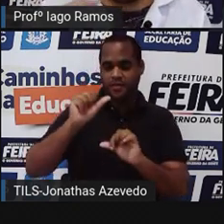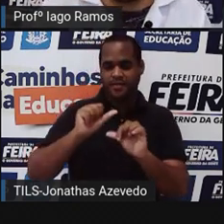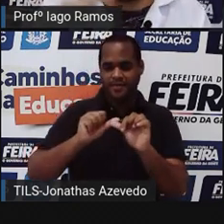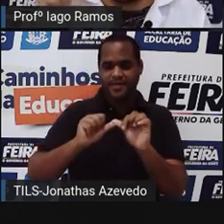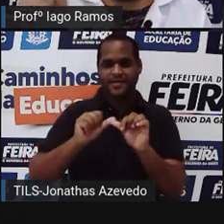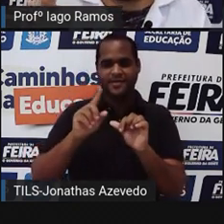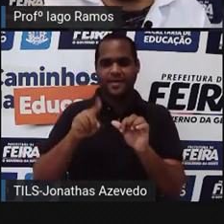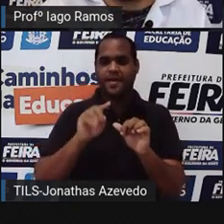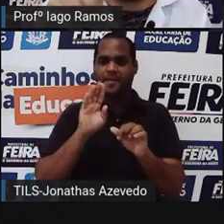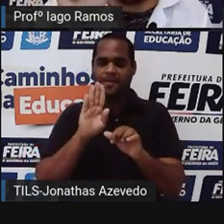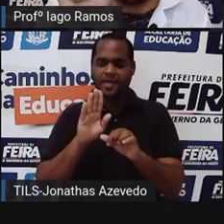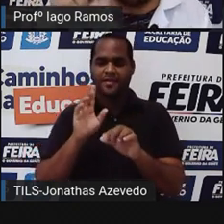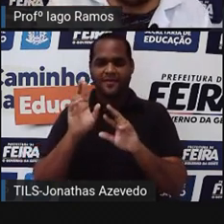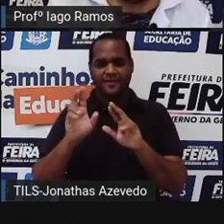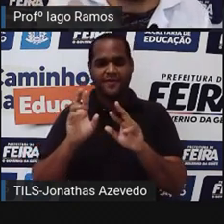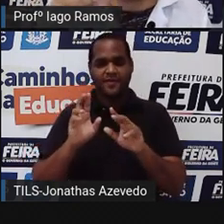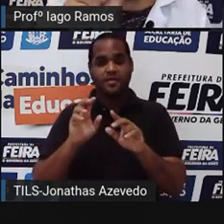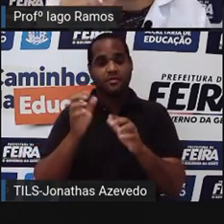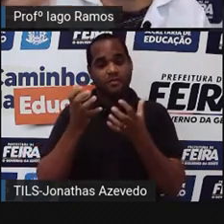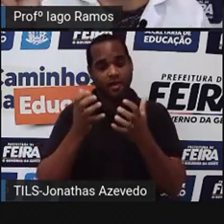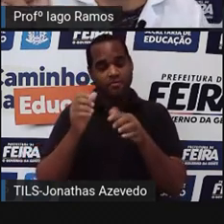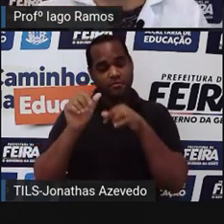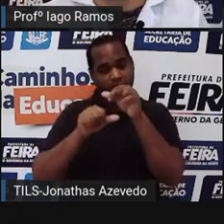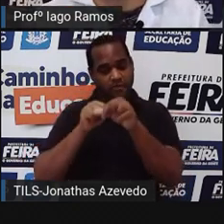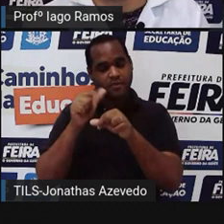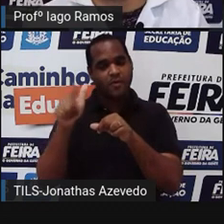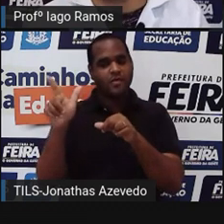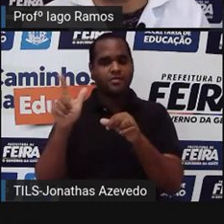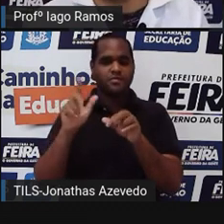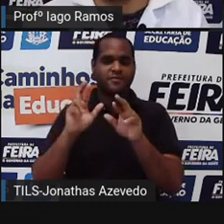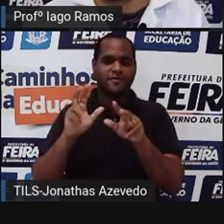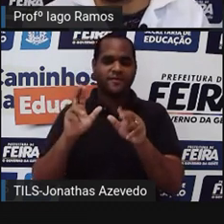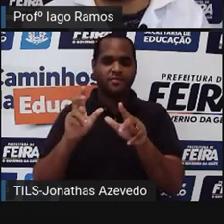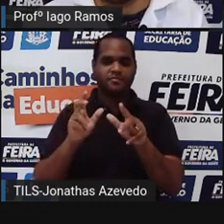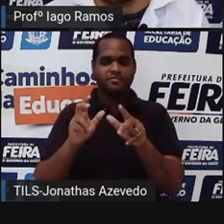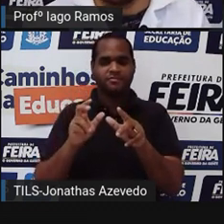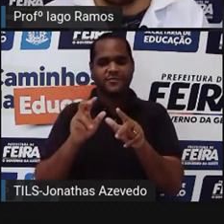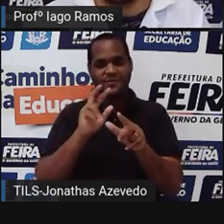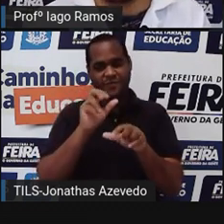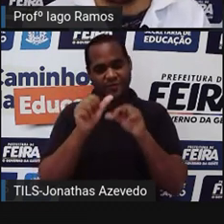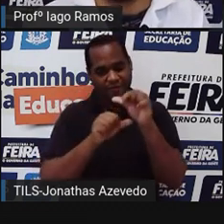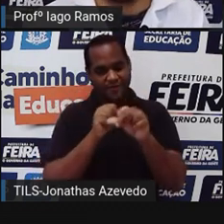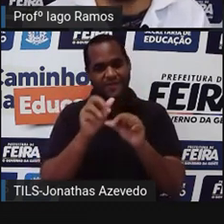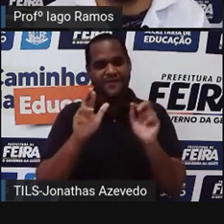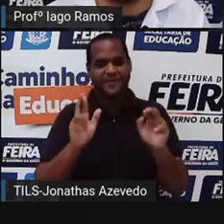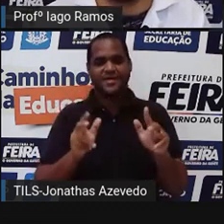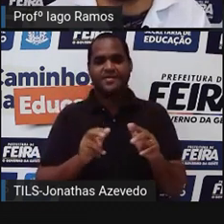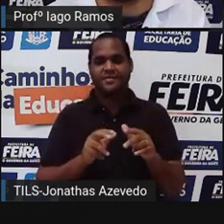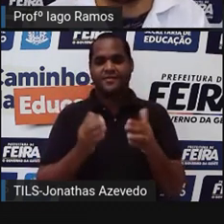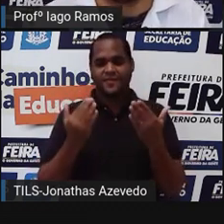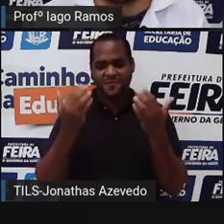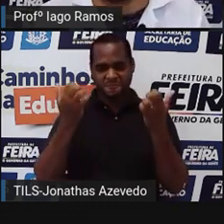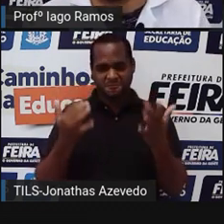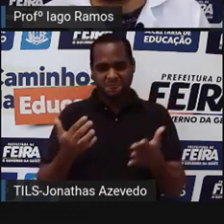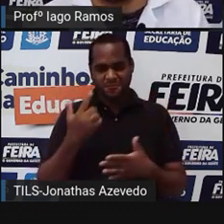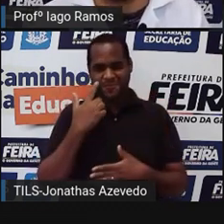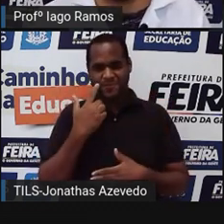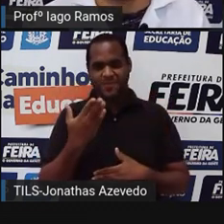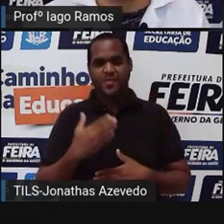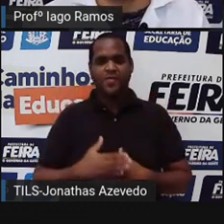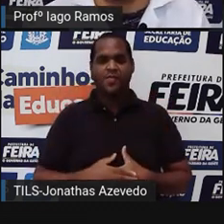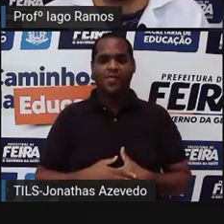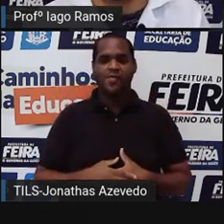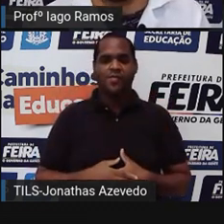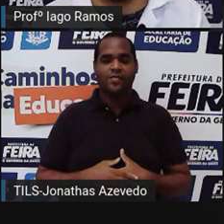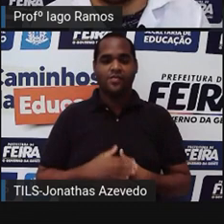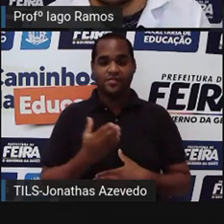E é isso que eu preciso, que dê o oposto. Por isso que eu grifei a palavrinha ali, oposto, tá? Então vem comigo. E vai ser